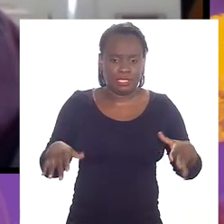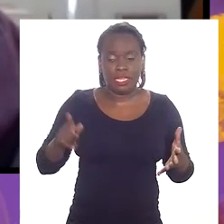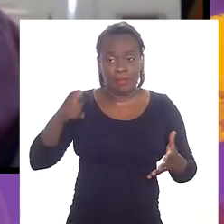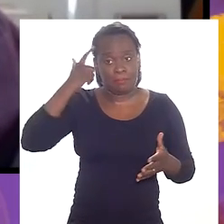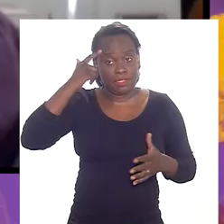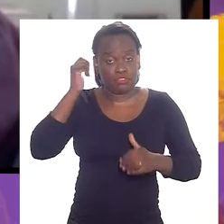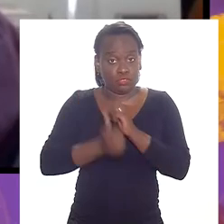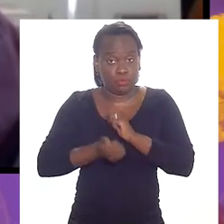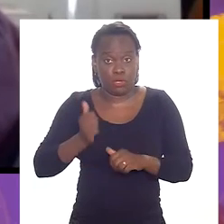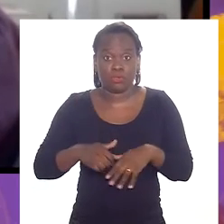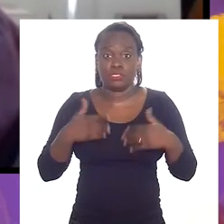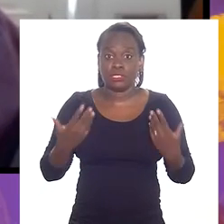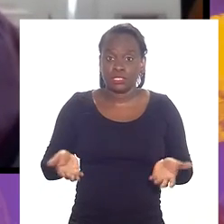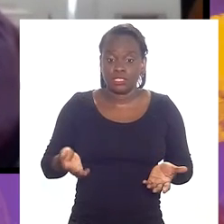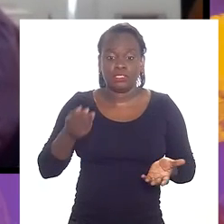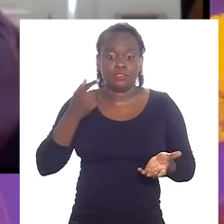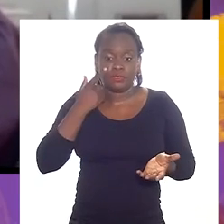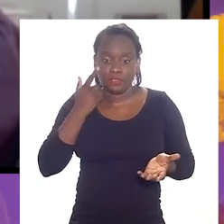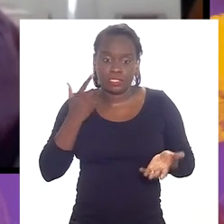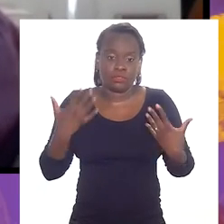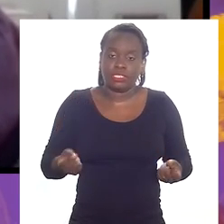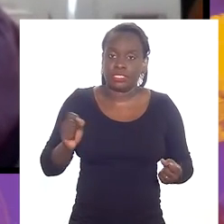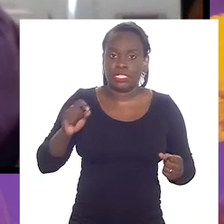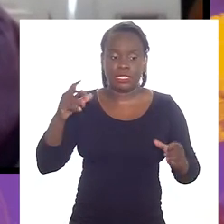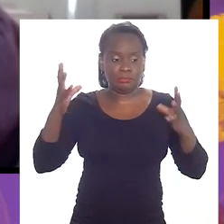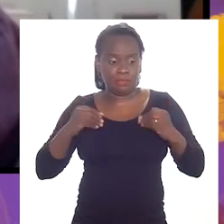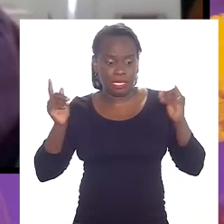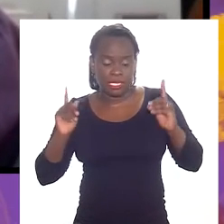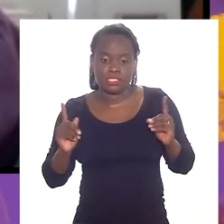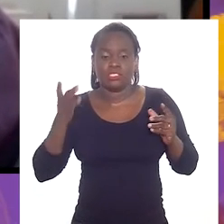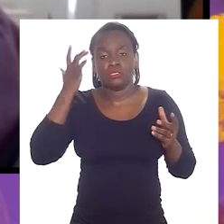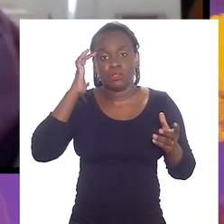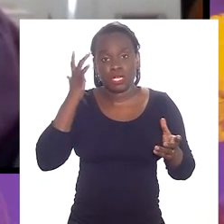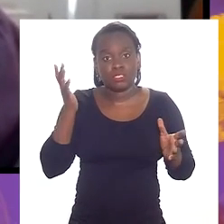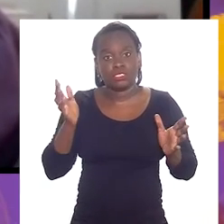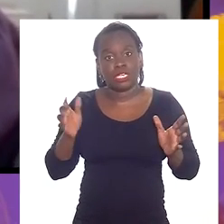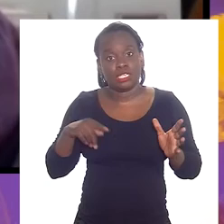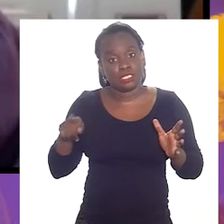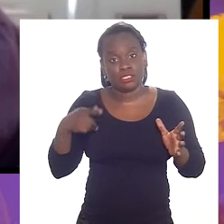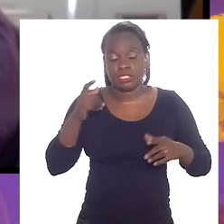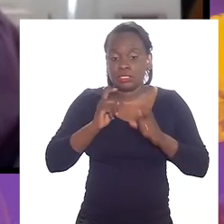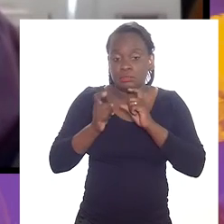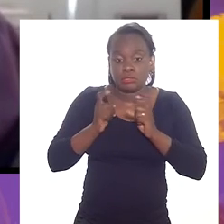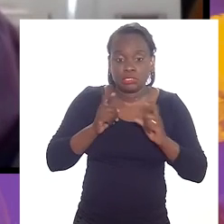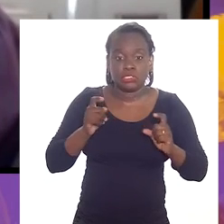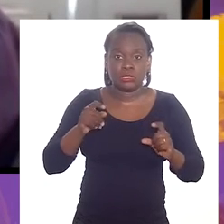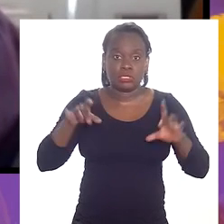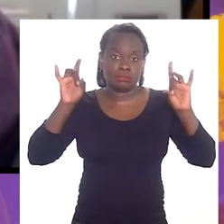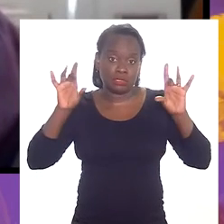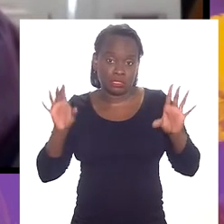o pensamento do futebol então não aceito interferência eu acho que nós estamos